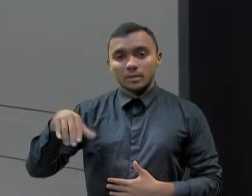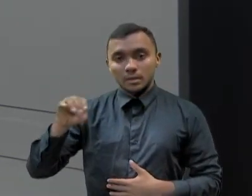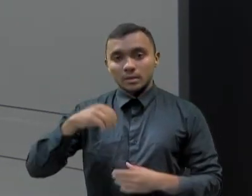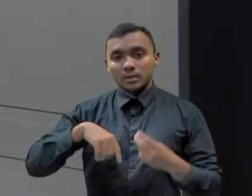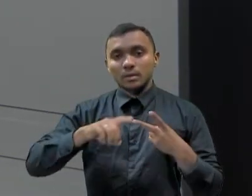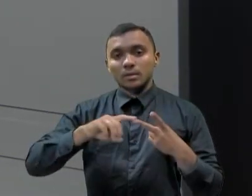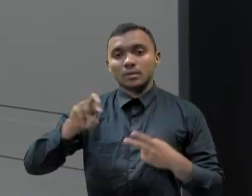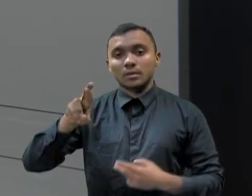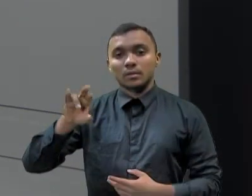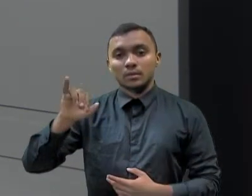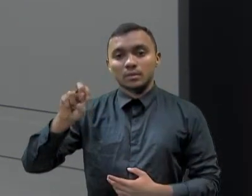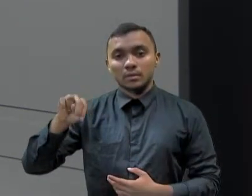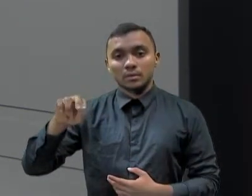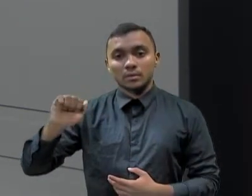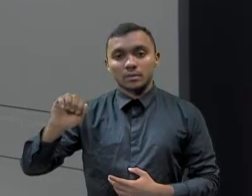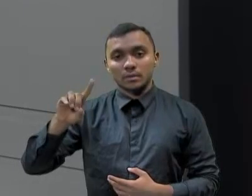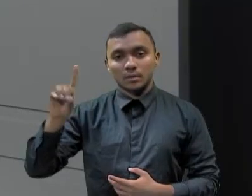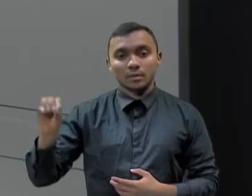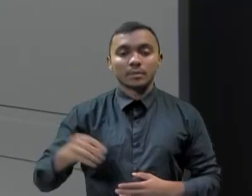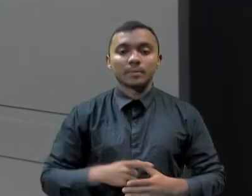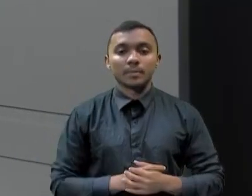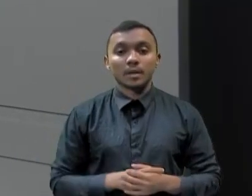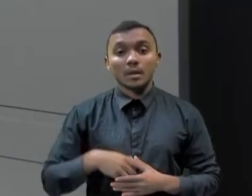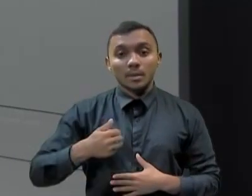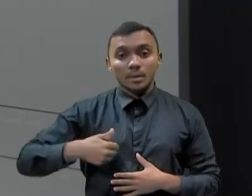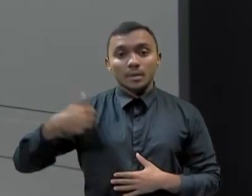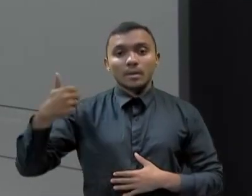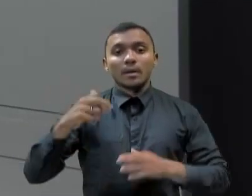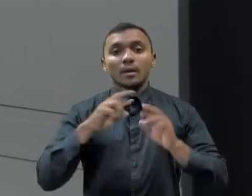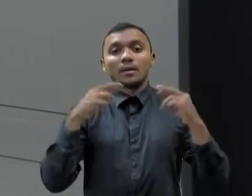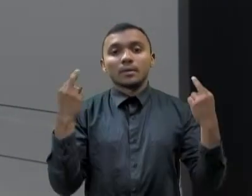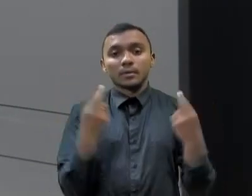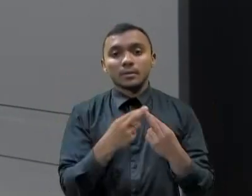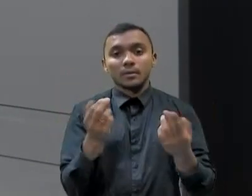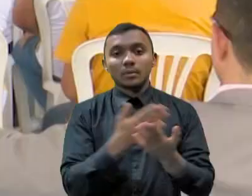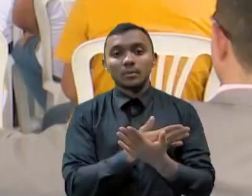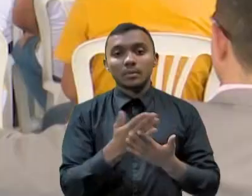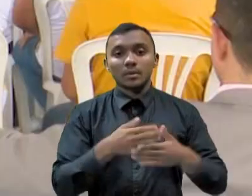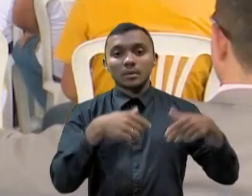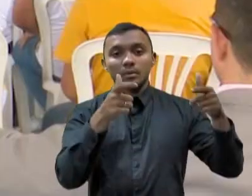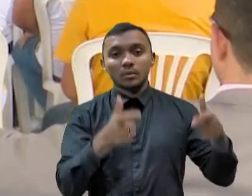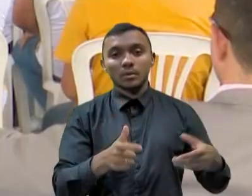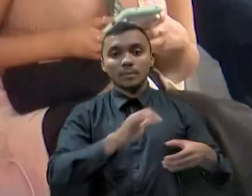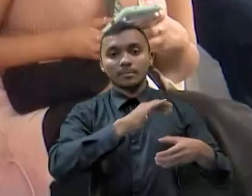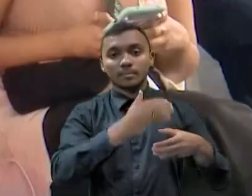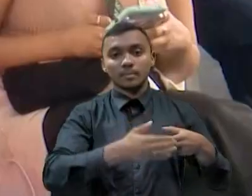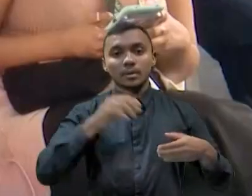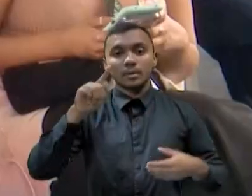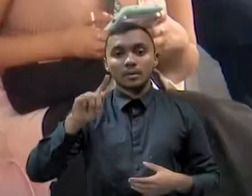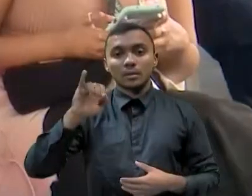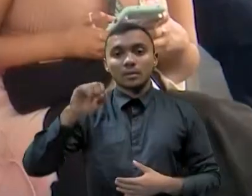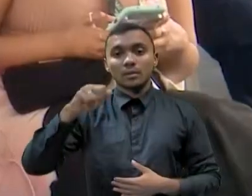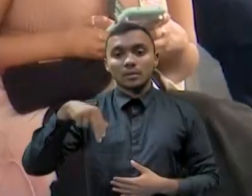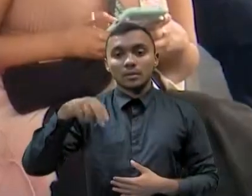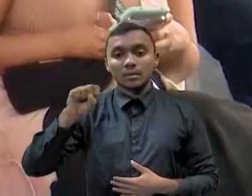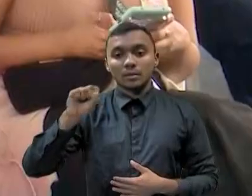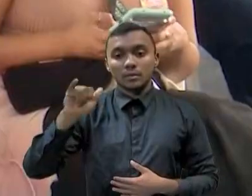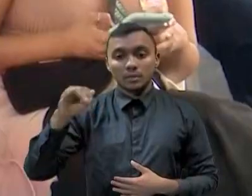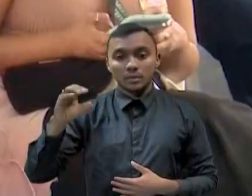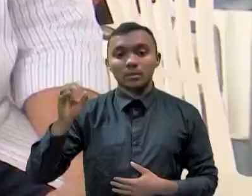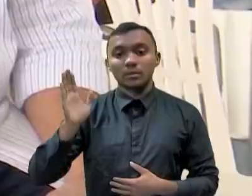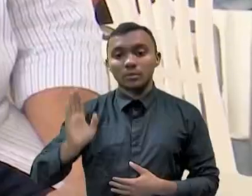Nogueira. A primeira sessão itinerante do ano foi realizada no ginásio poliesportivo de Icapuí. Além do público presente